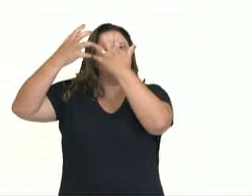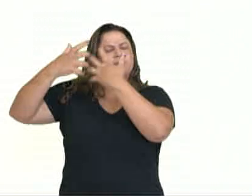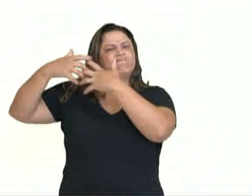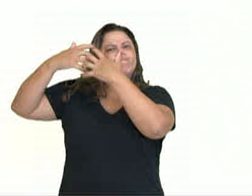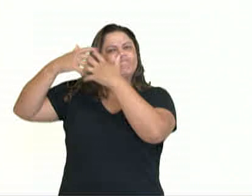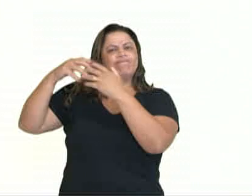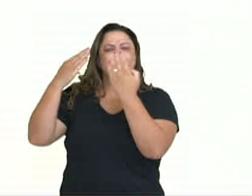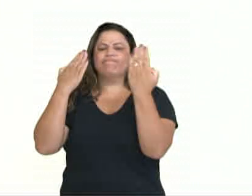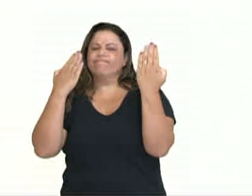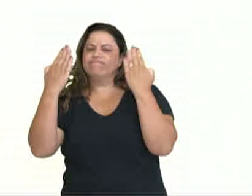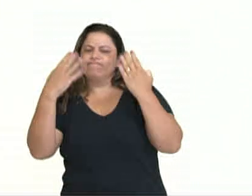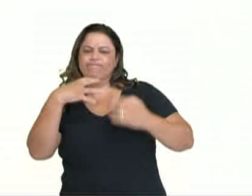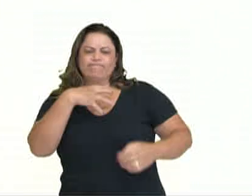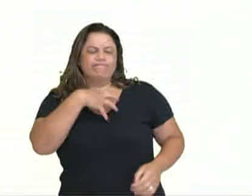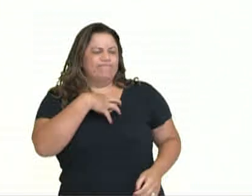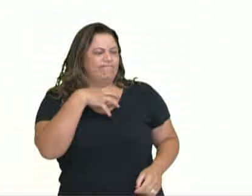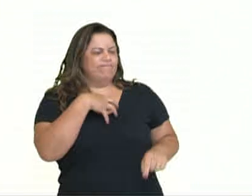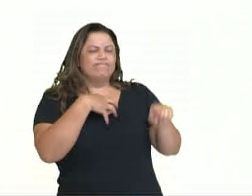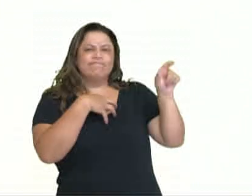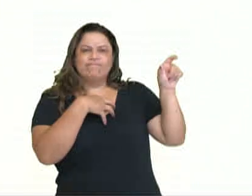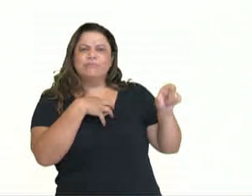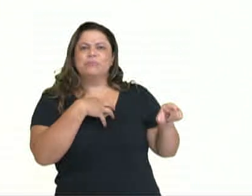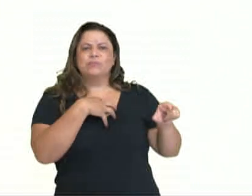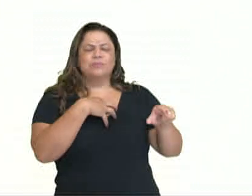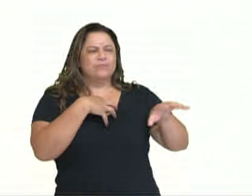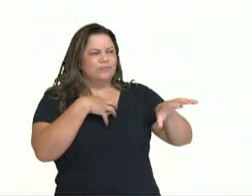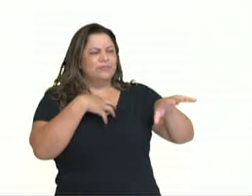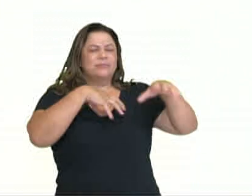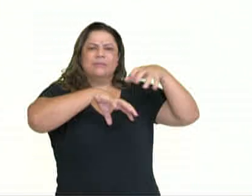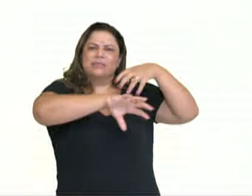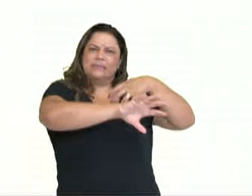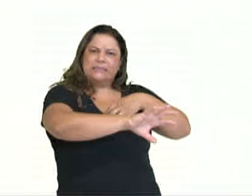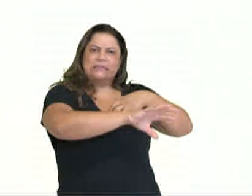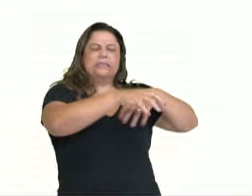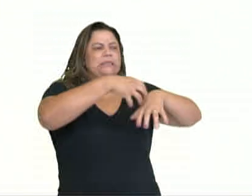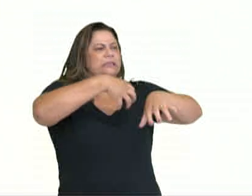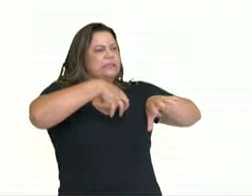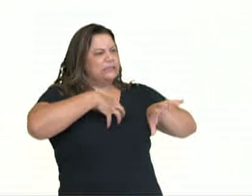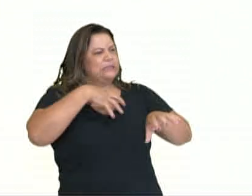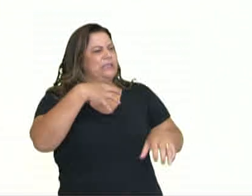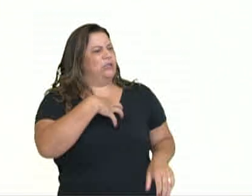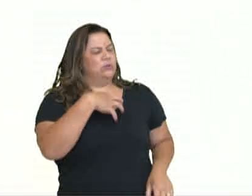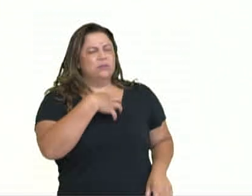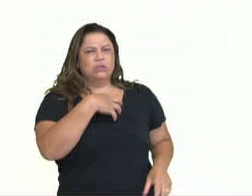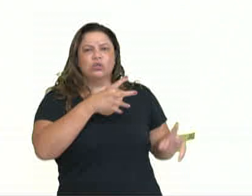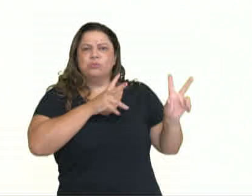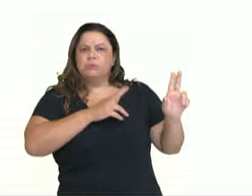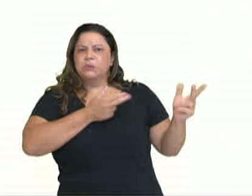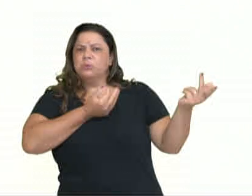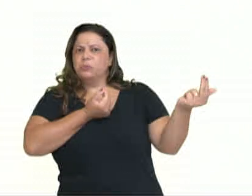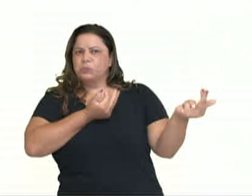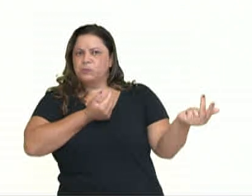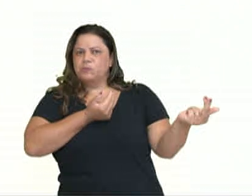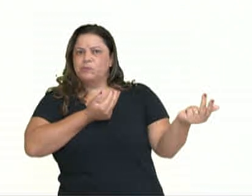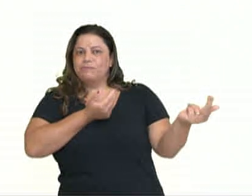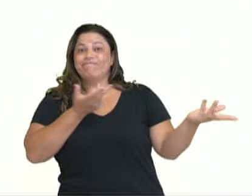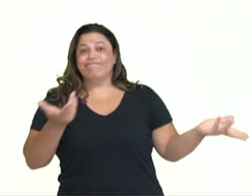que sente uma outra pessoa, caso estivesse na mesma situação vivenciada por ela.